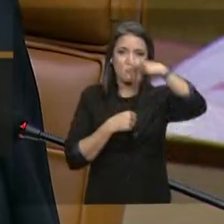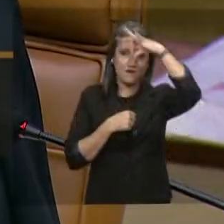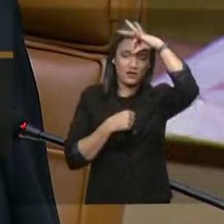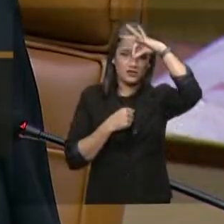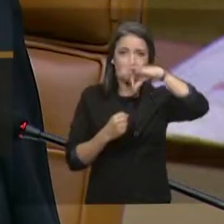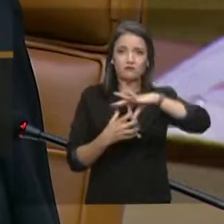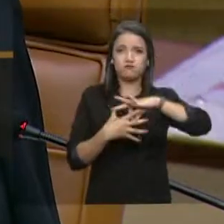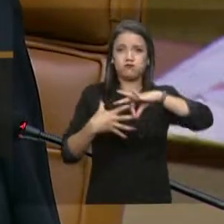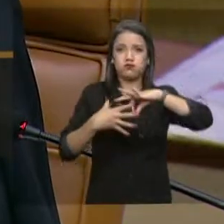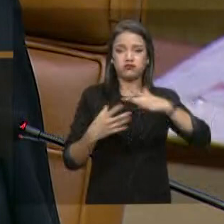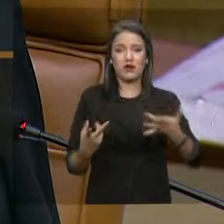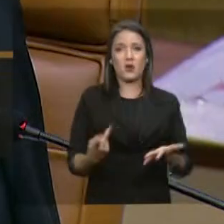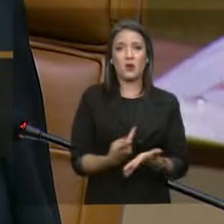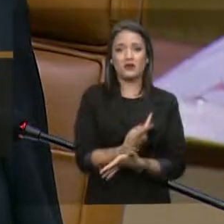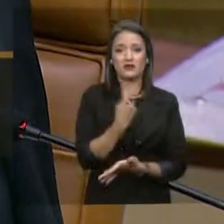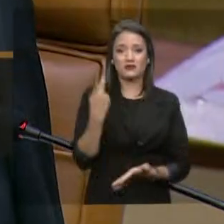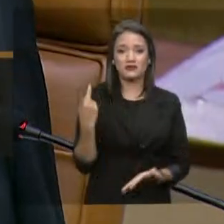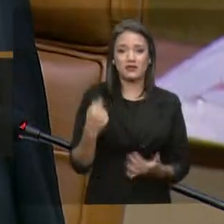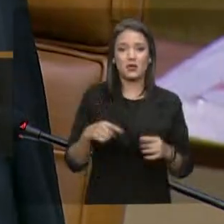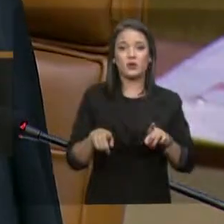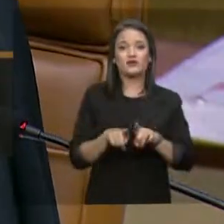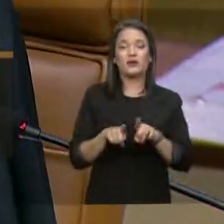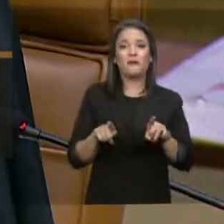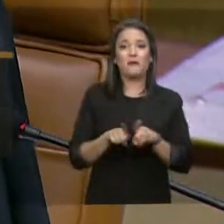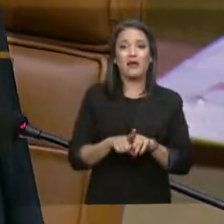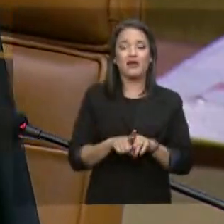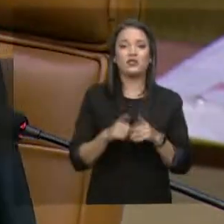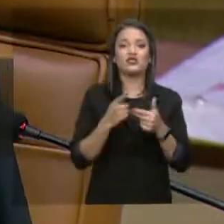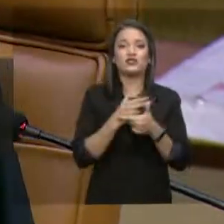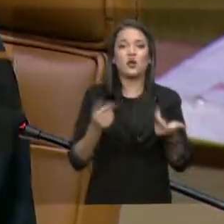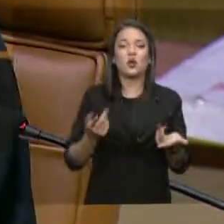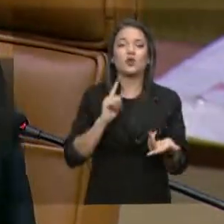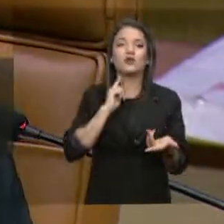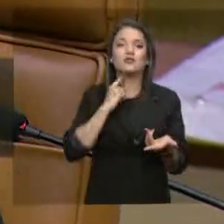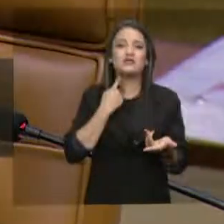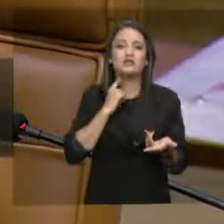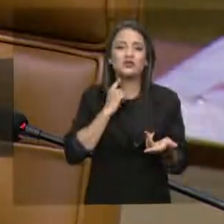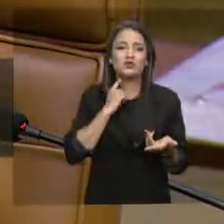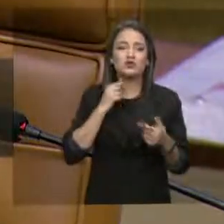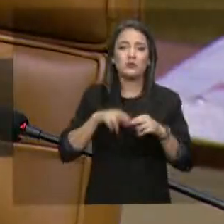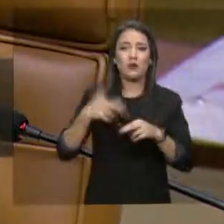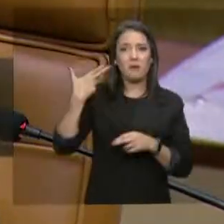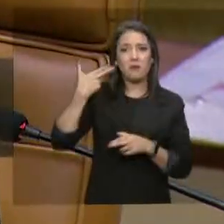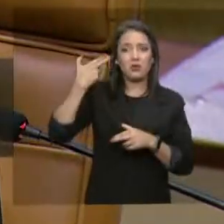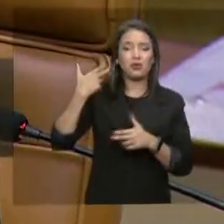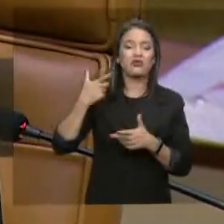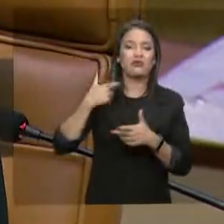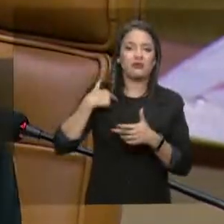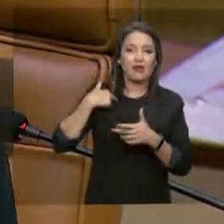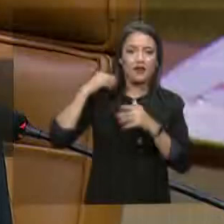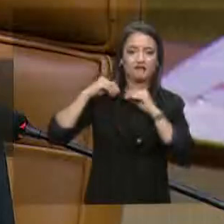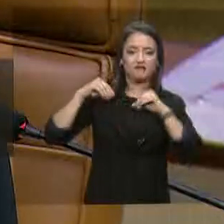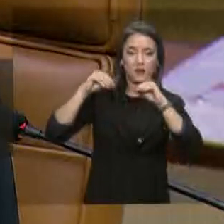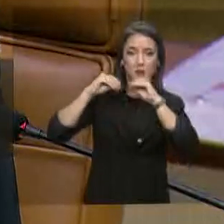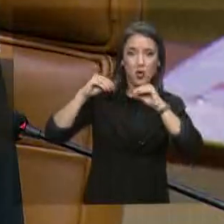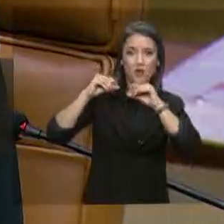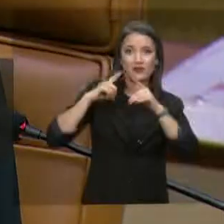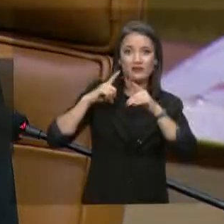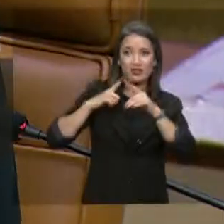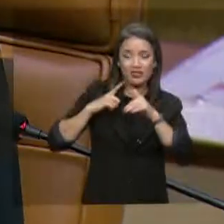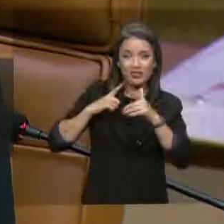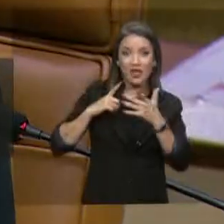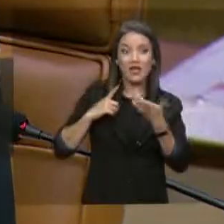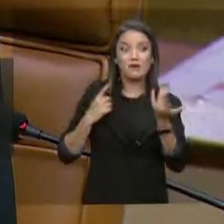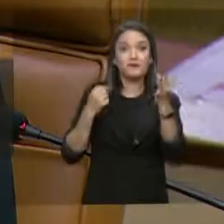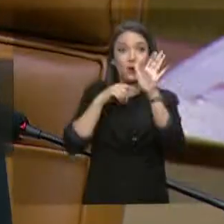vaginal, estava com vestígios de pólvora no seu corpo. Feita